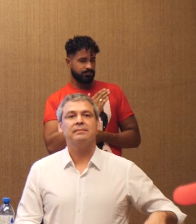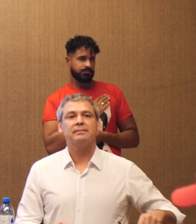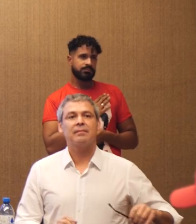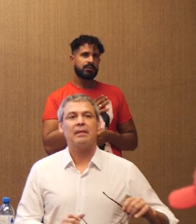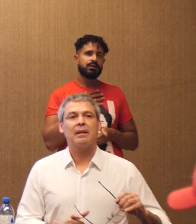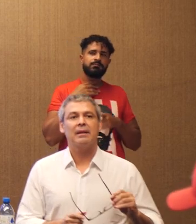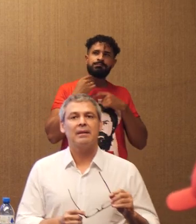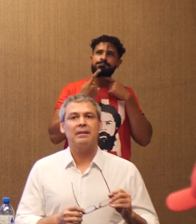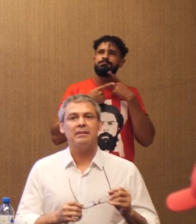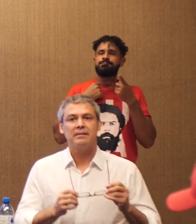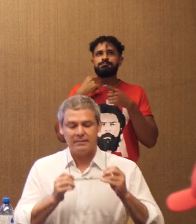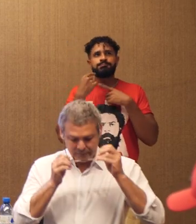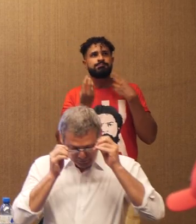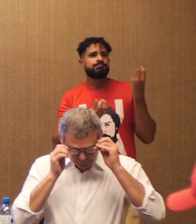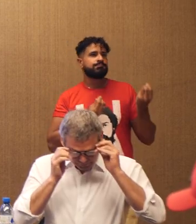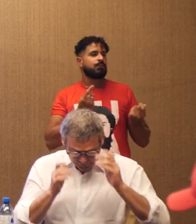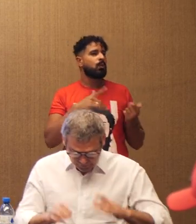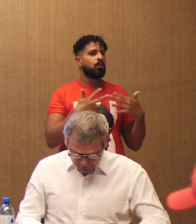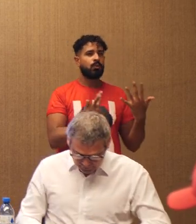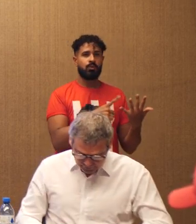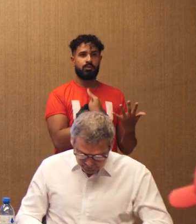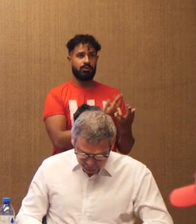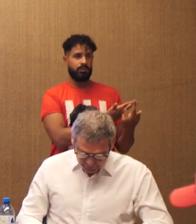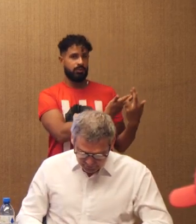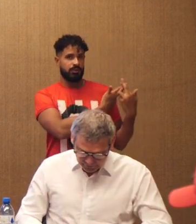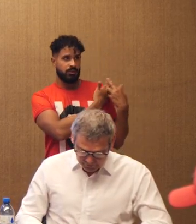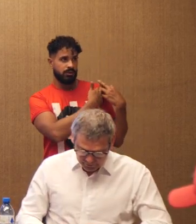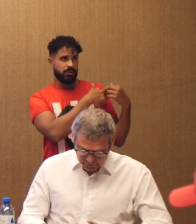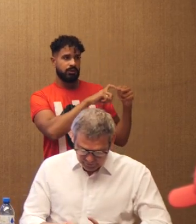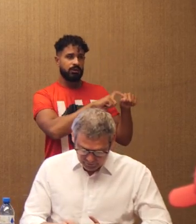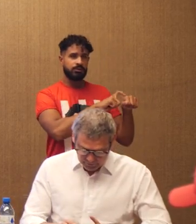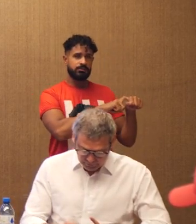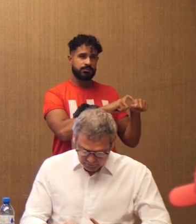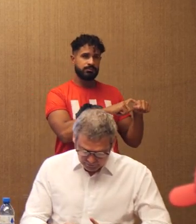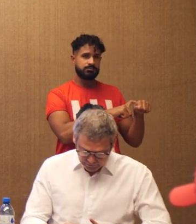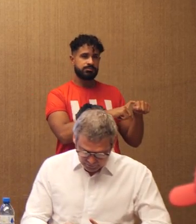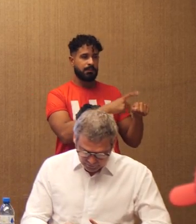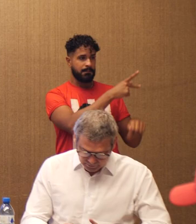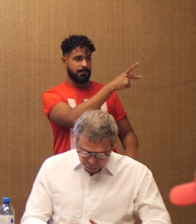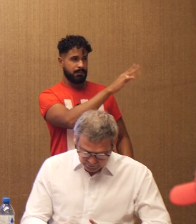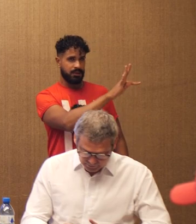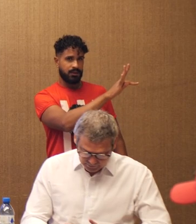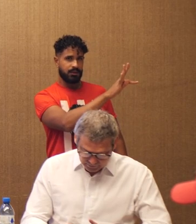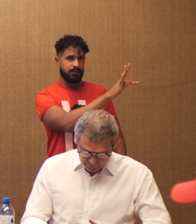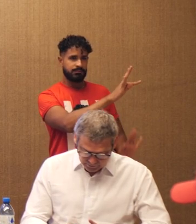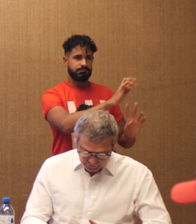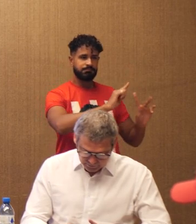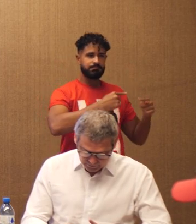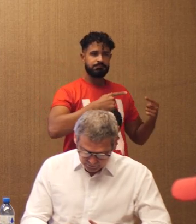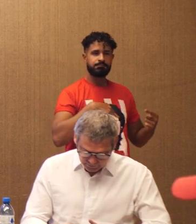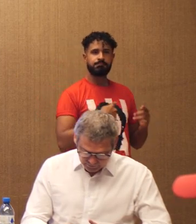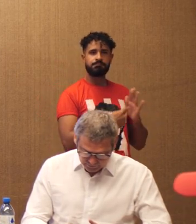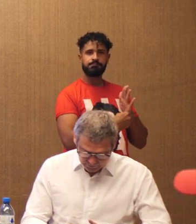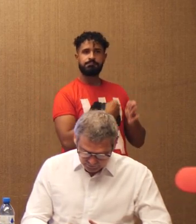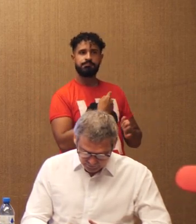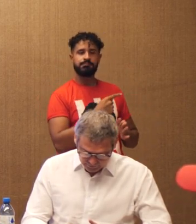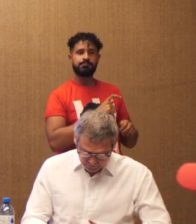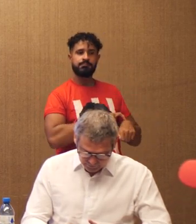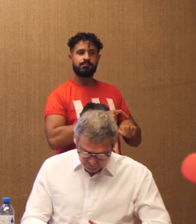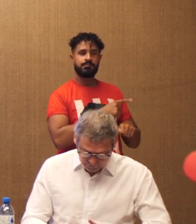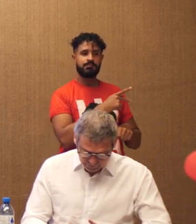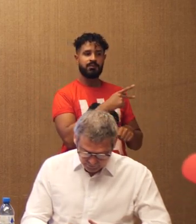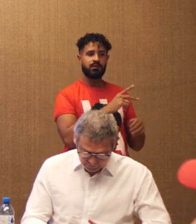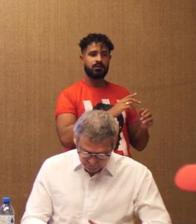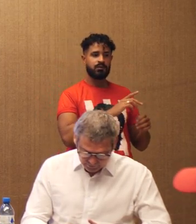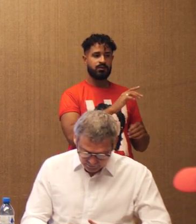me perguntando qual é a nossa tarefa quando nos fazem, quando o PT nos faz essa pergunta, quando a Fundação Perseu